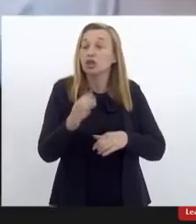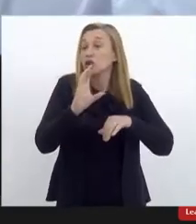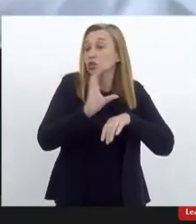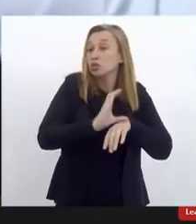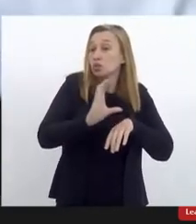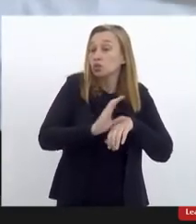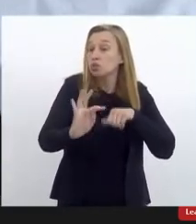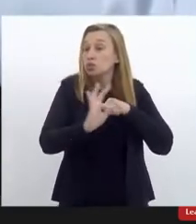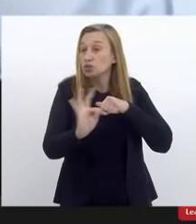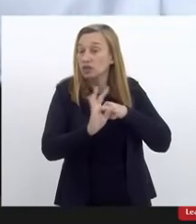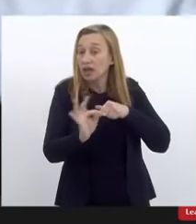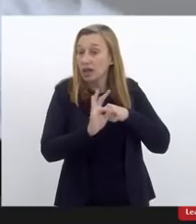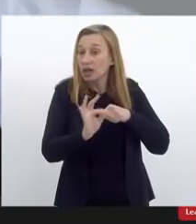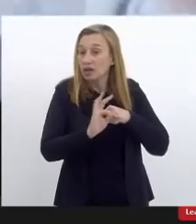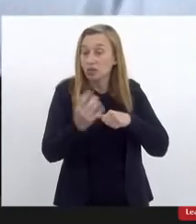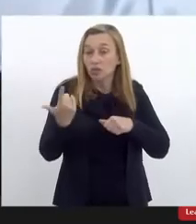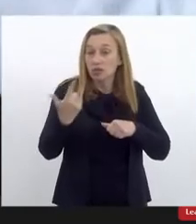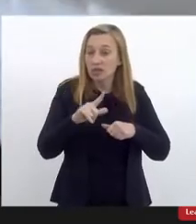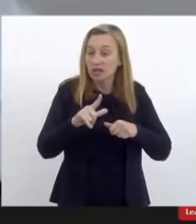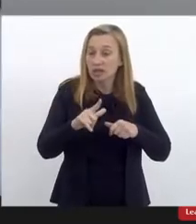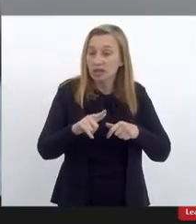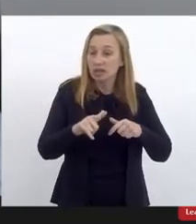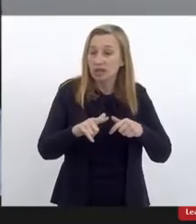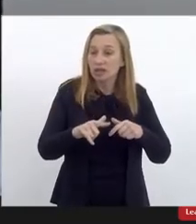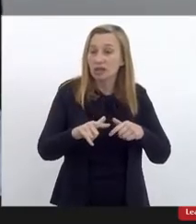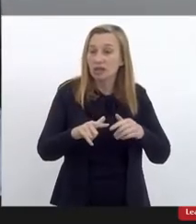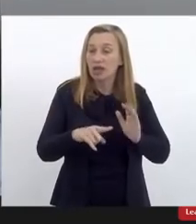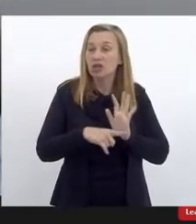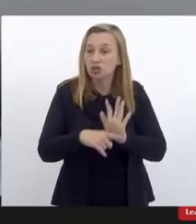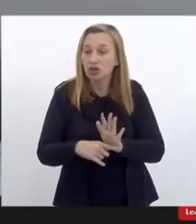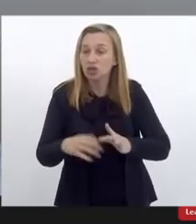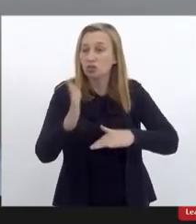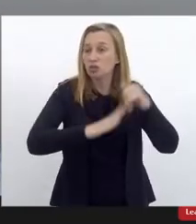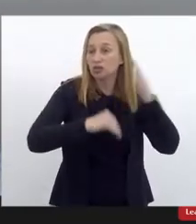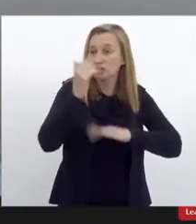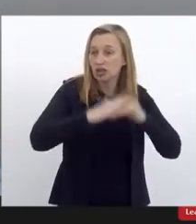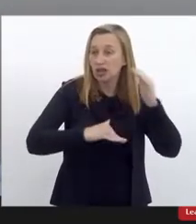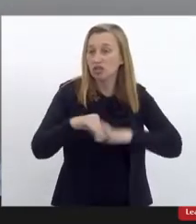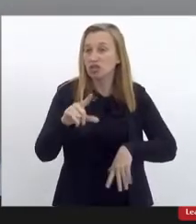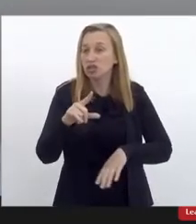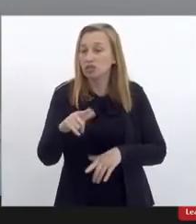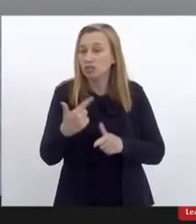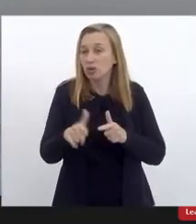técnico dá conta dos desafios profissionais que estão enfrentando no trabalho. Isso é um elemento muito importante que